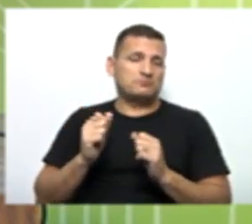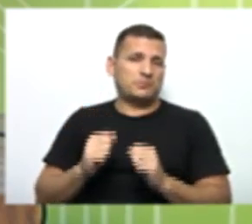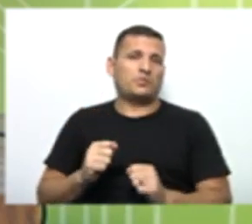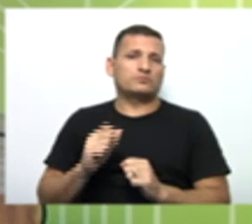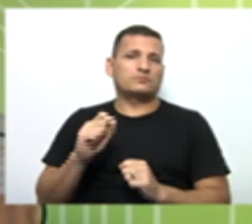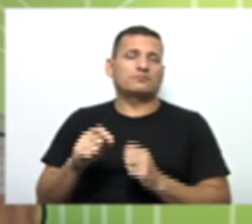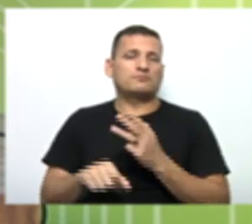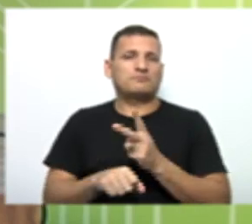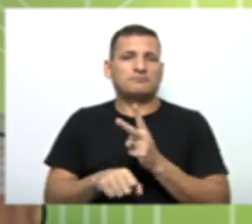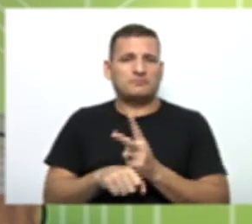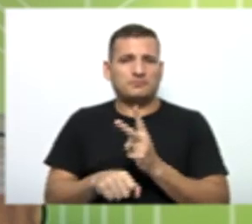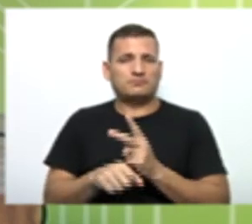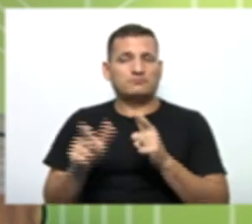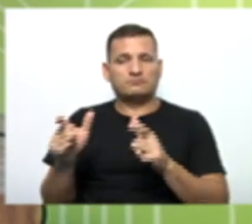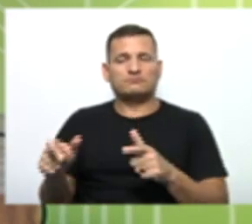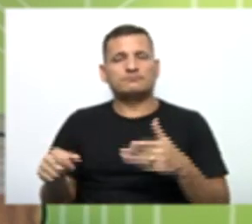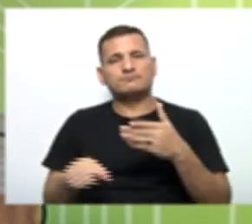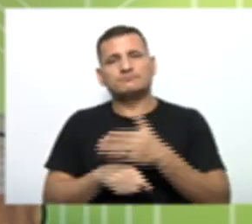mesmo local.